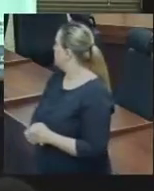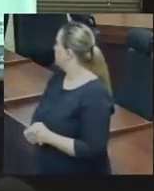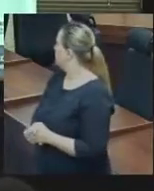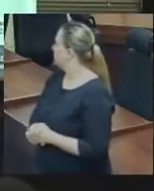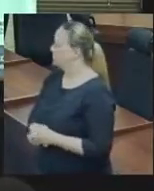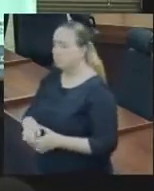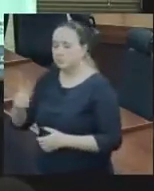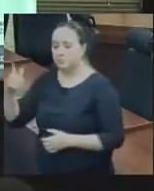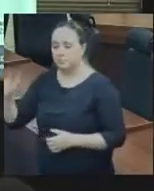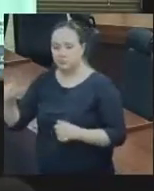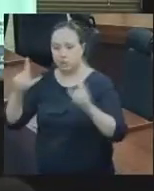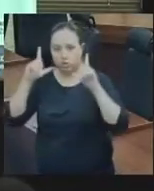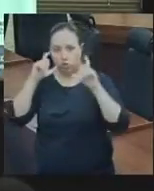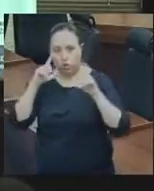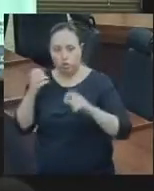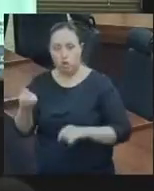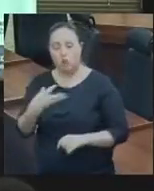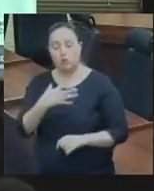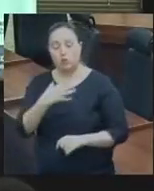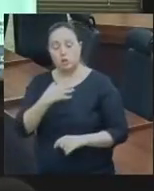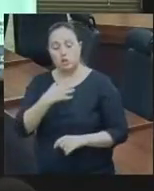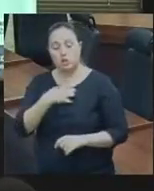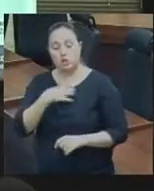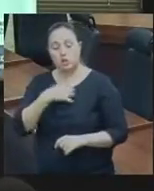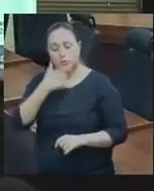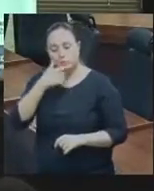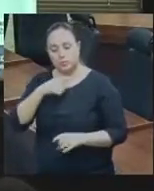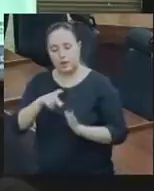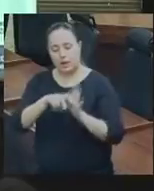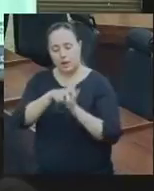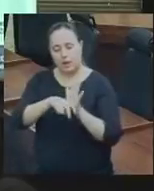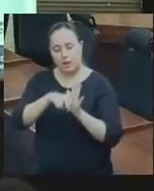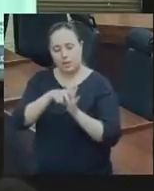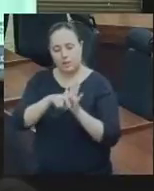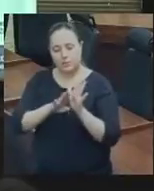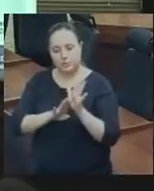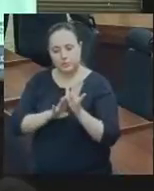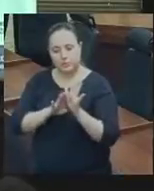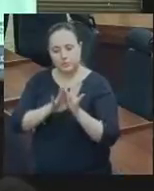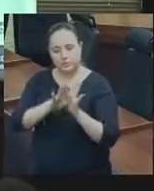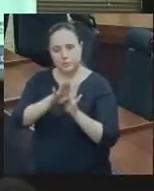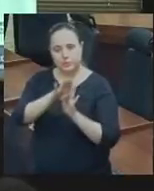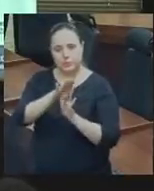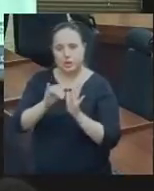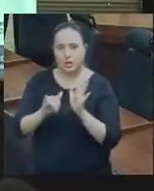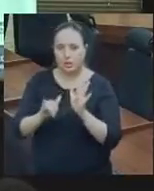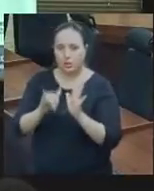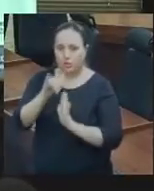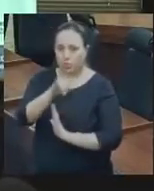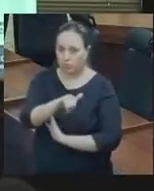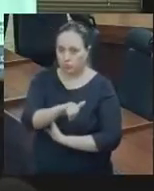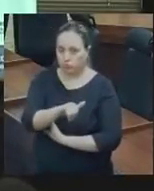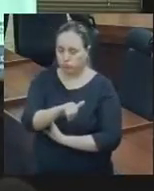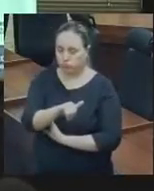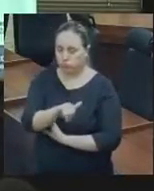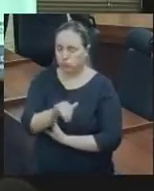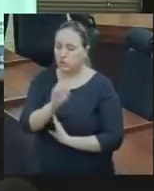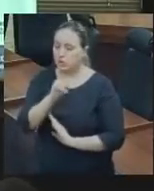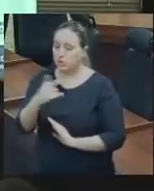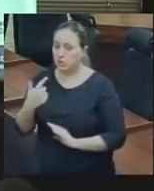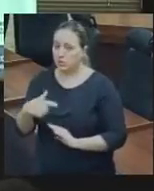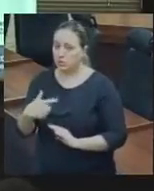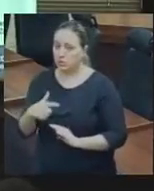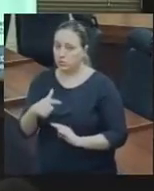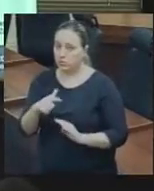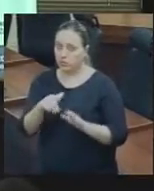a nova forma é de se realizar esse embarque quando não há filhas que é o